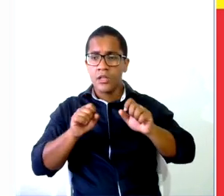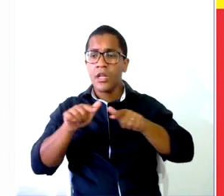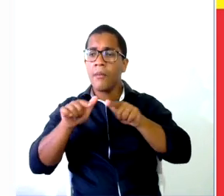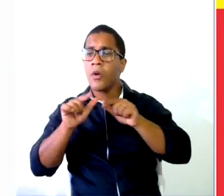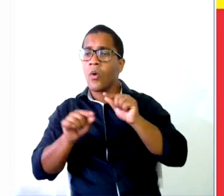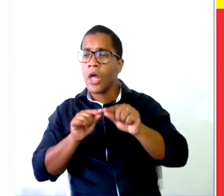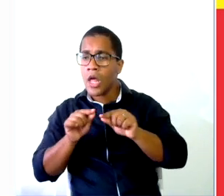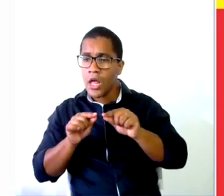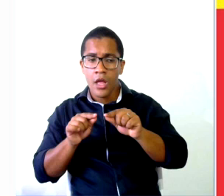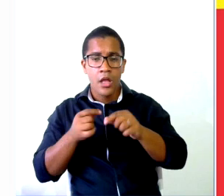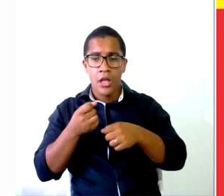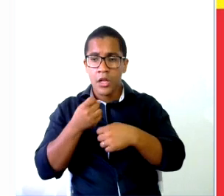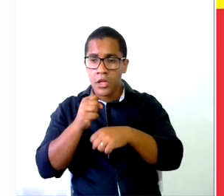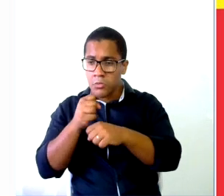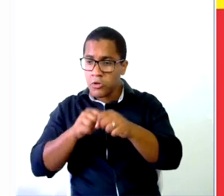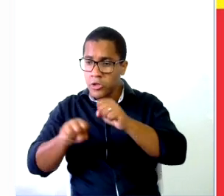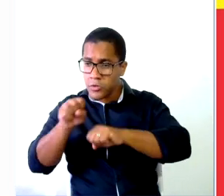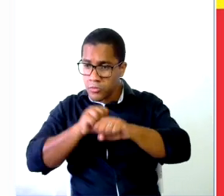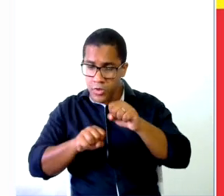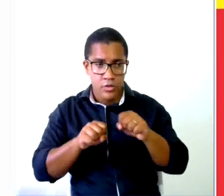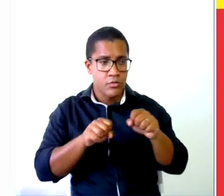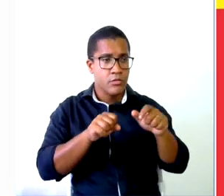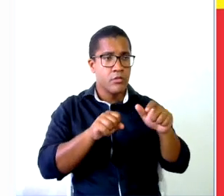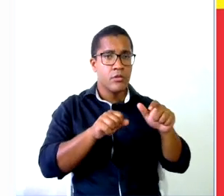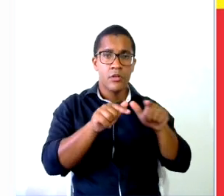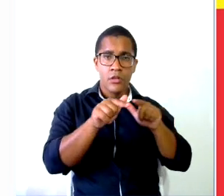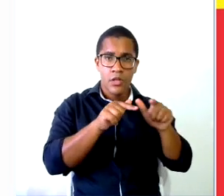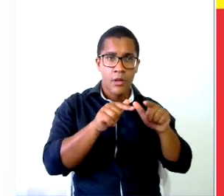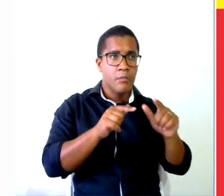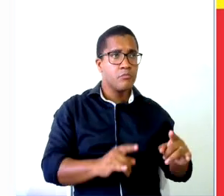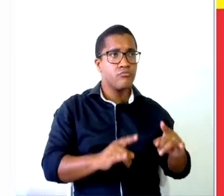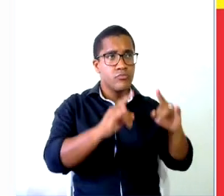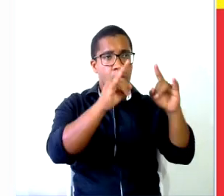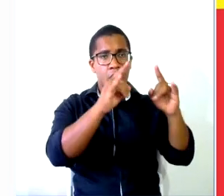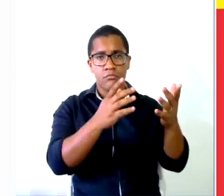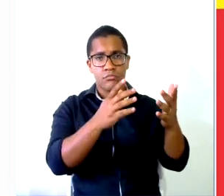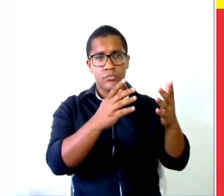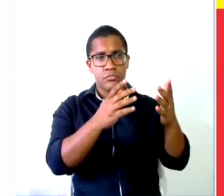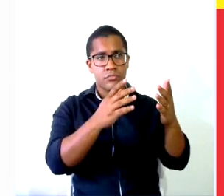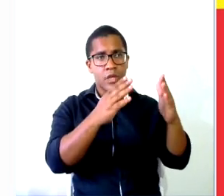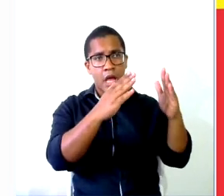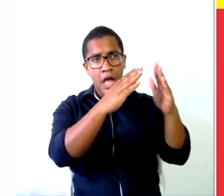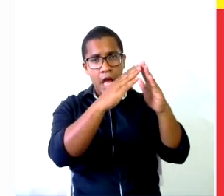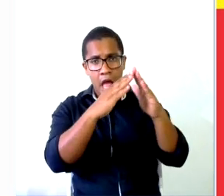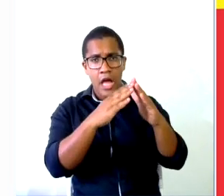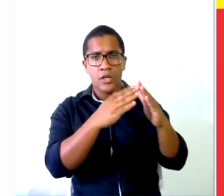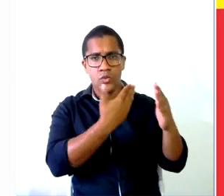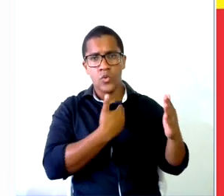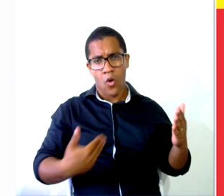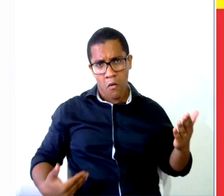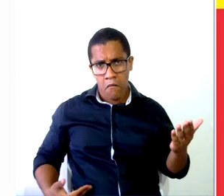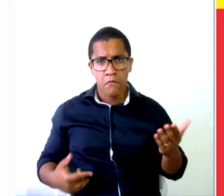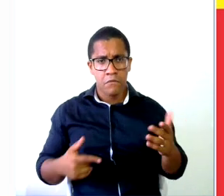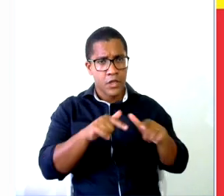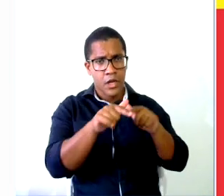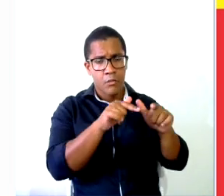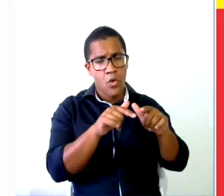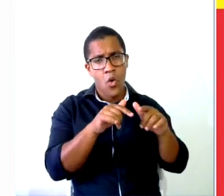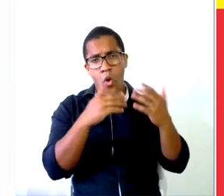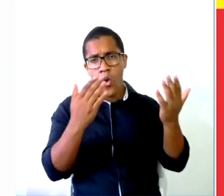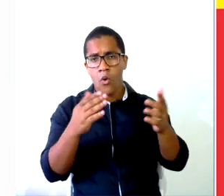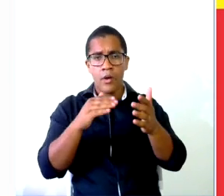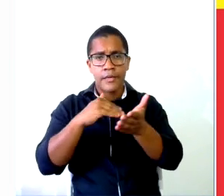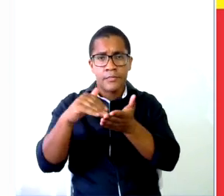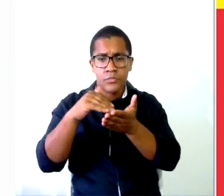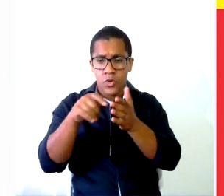se dedicasse à limpeza, ao serviço dos edifícios públicos, ou ao contrário,